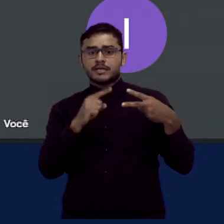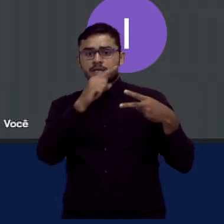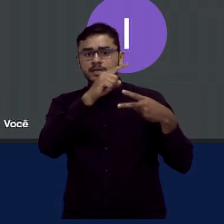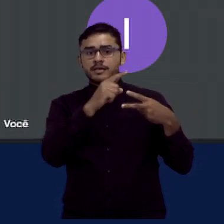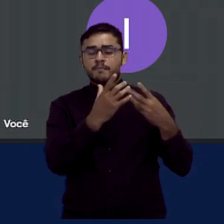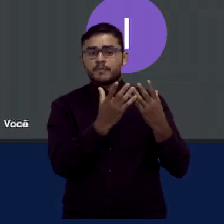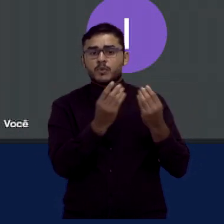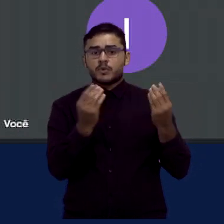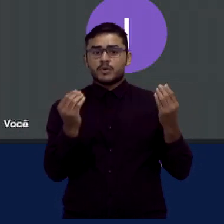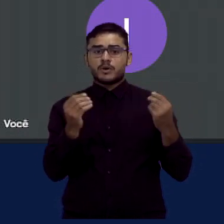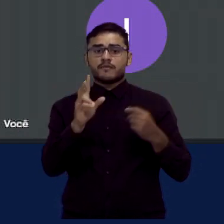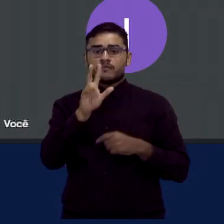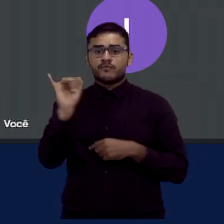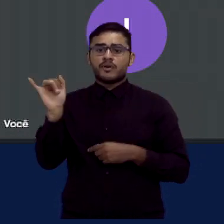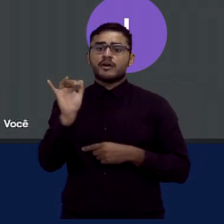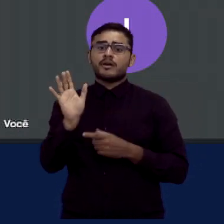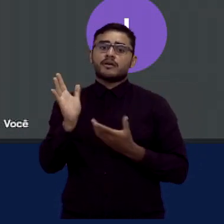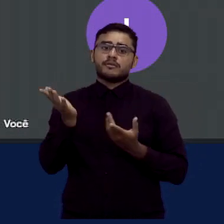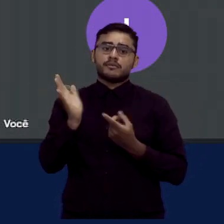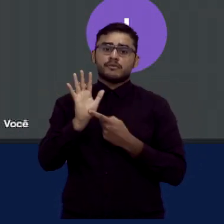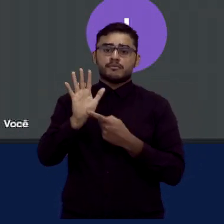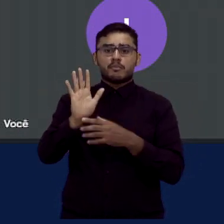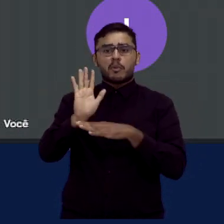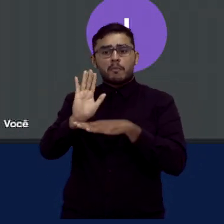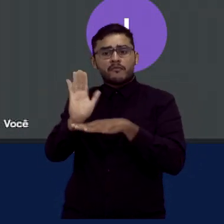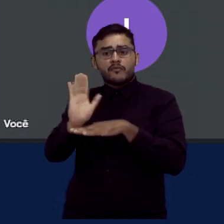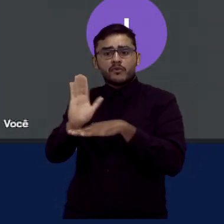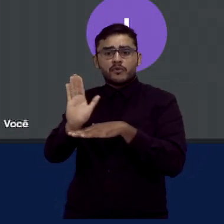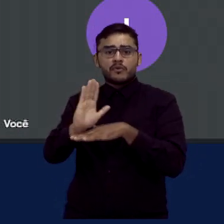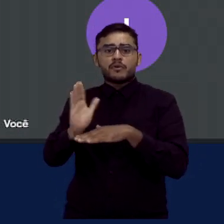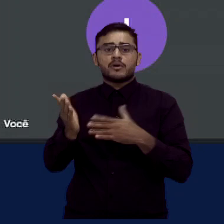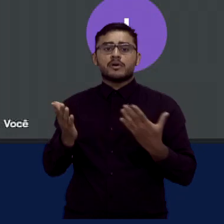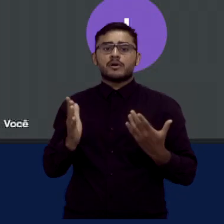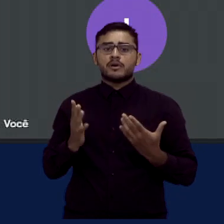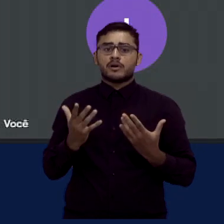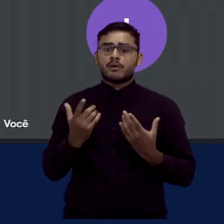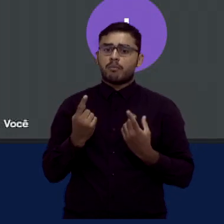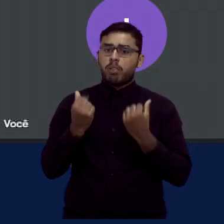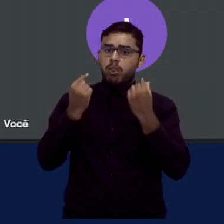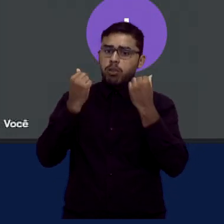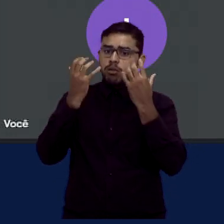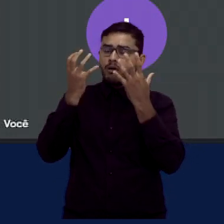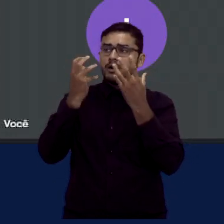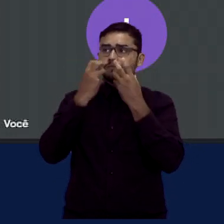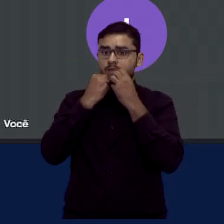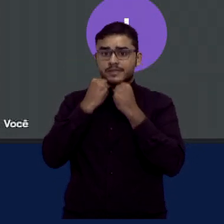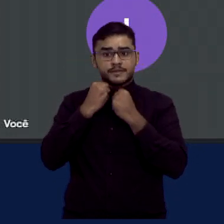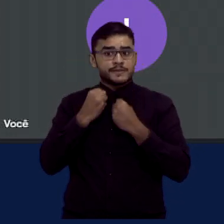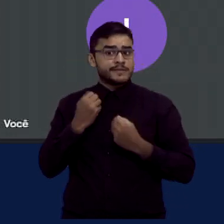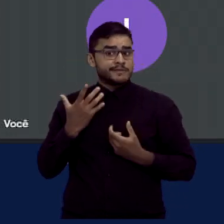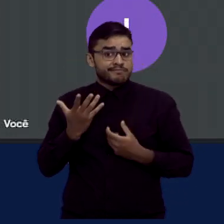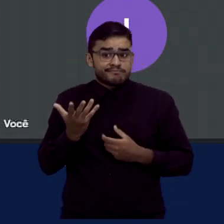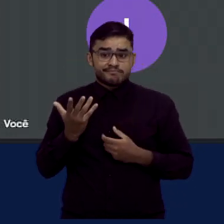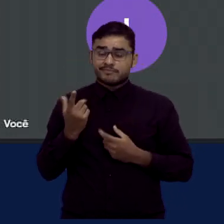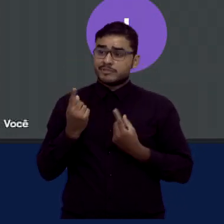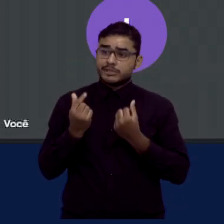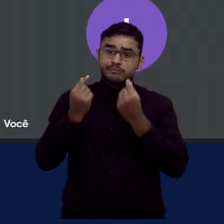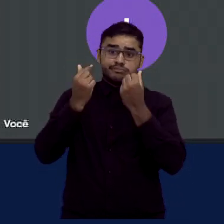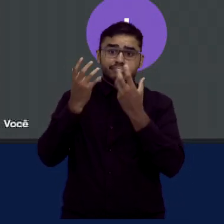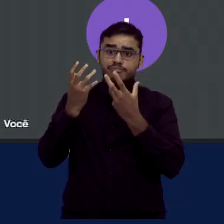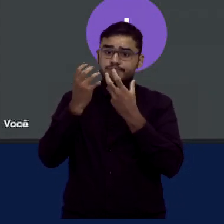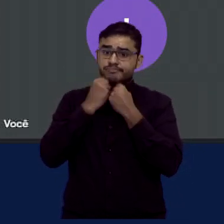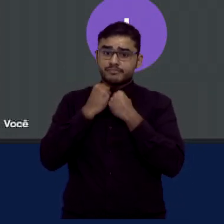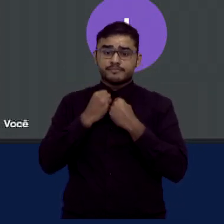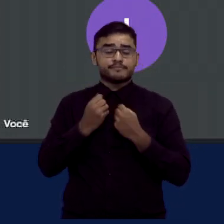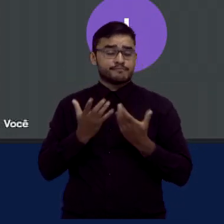potencial para se tornar um produto de audiovisual que tem um aporte muito maior, que tem retorno financeiro muito maior. Você vê que